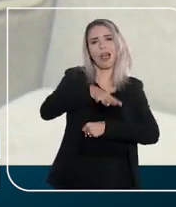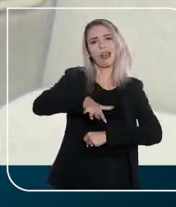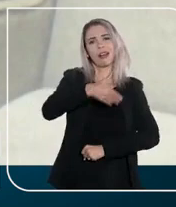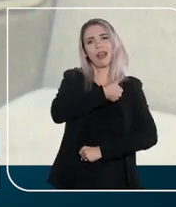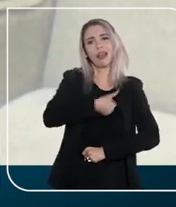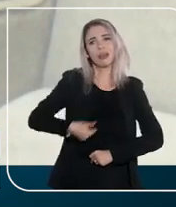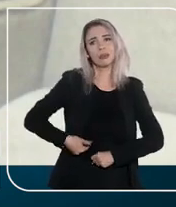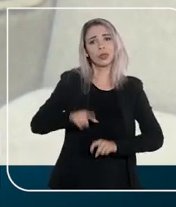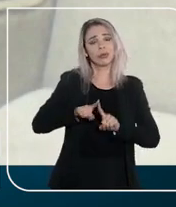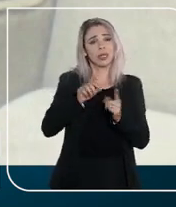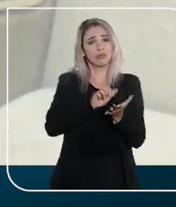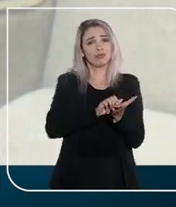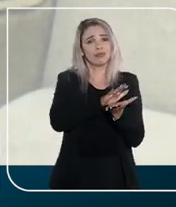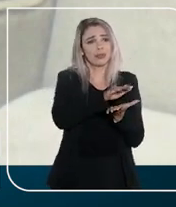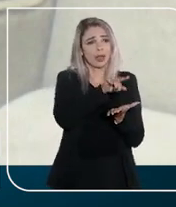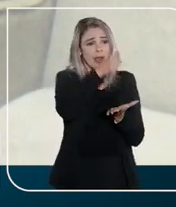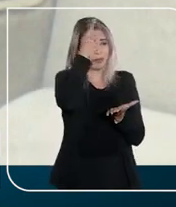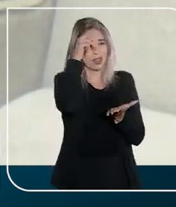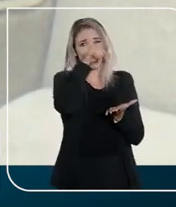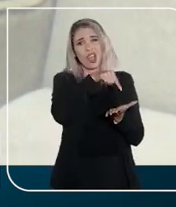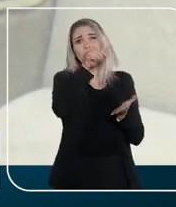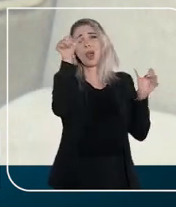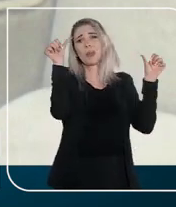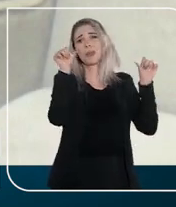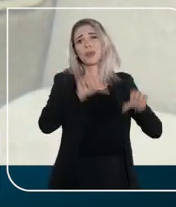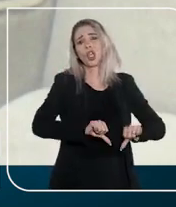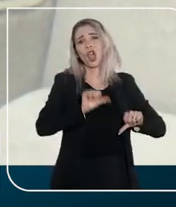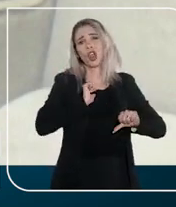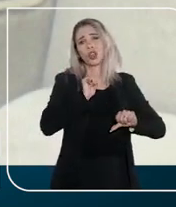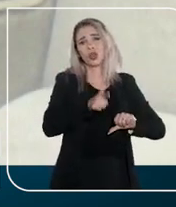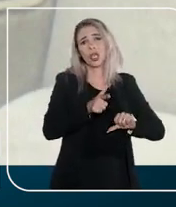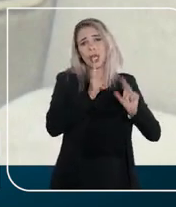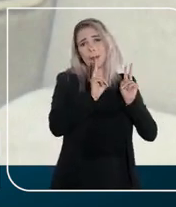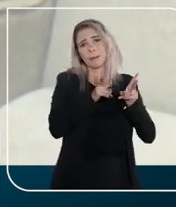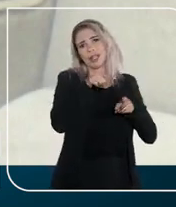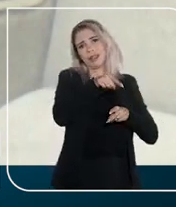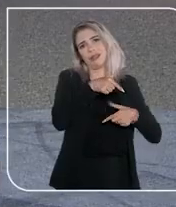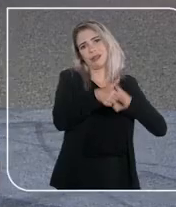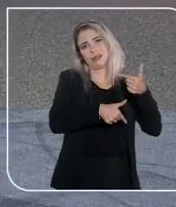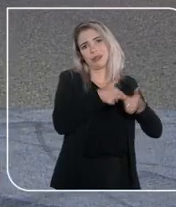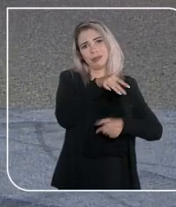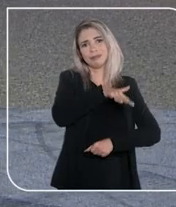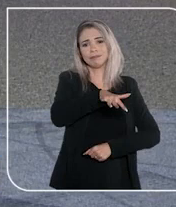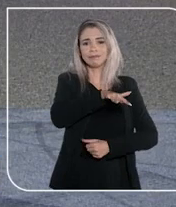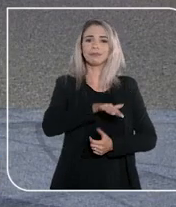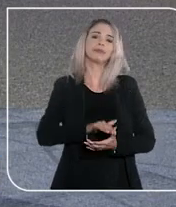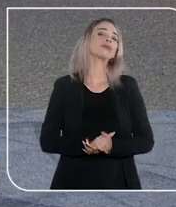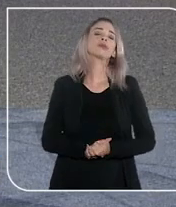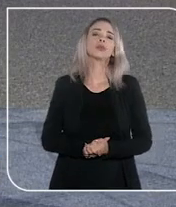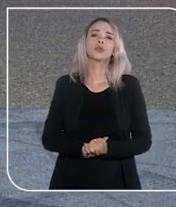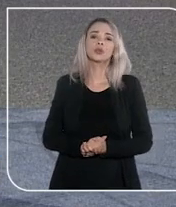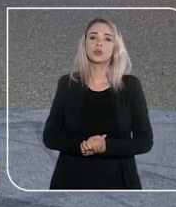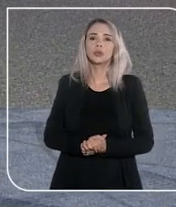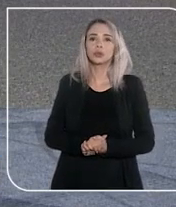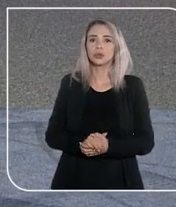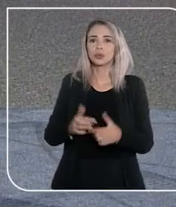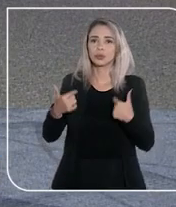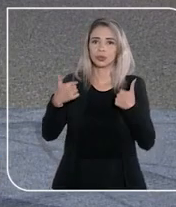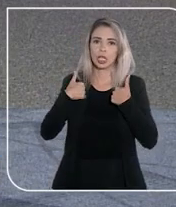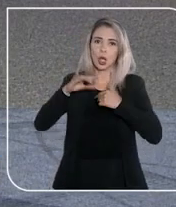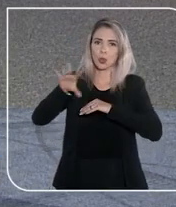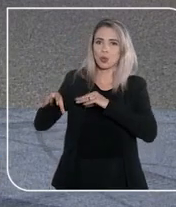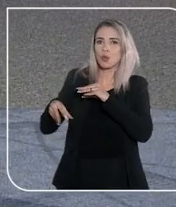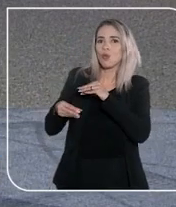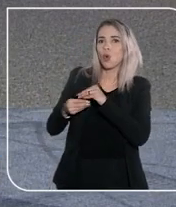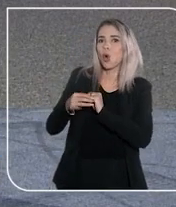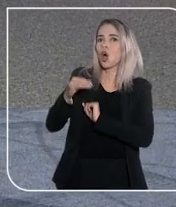de excluir o servidor seria até mais prejudicial do que de mantê-lo. Eu quero trazer aqui também, mais uma vez,